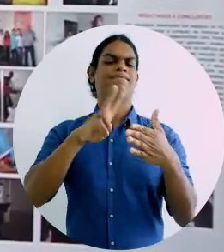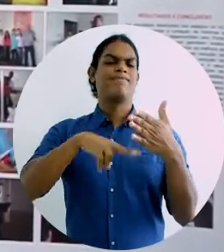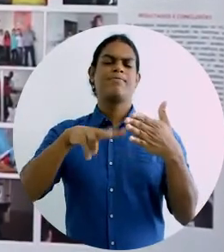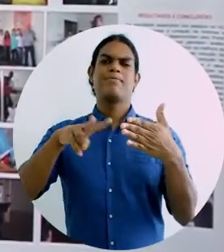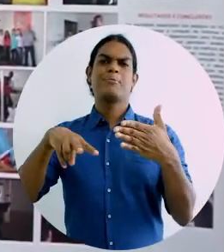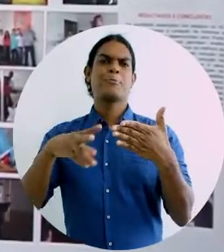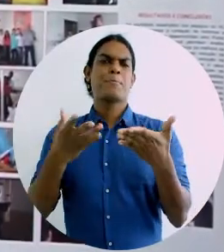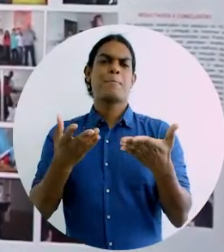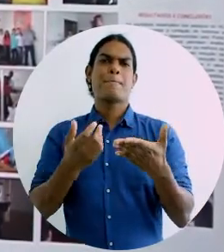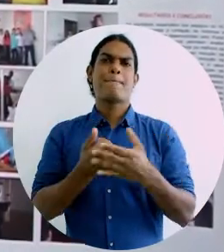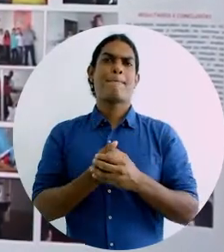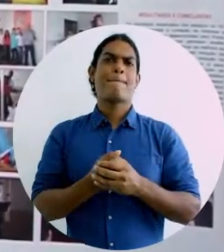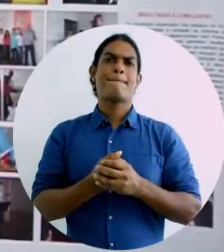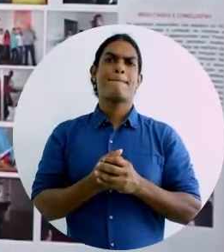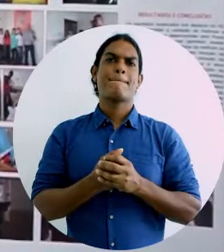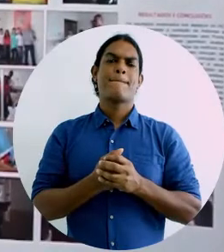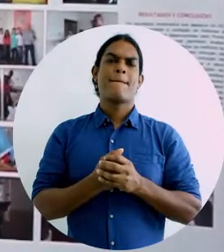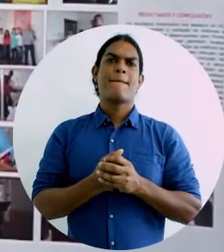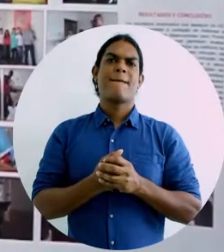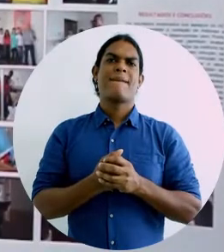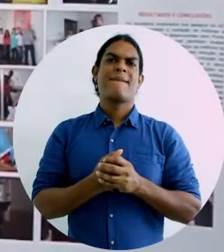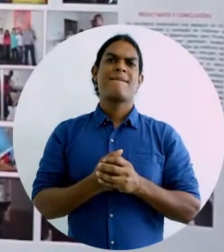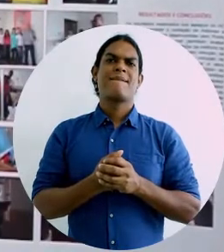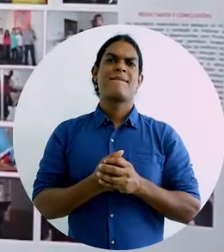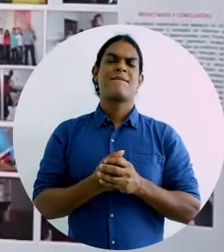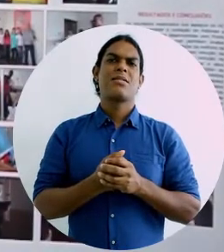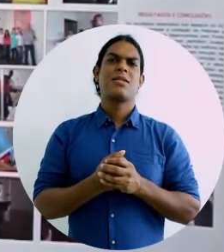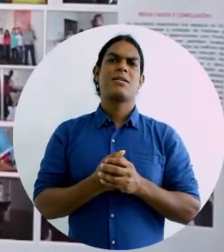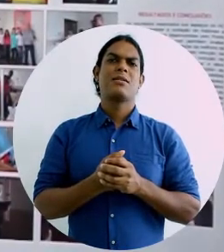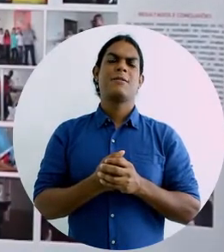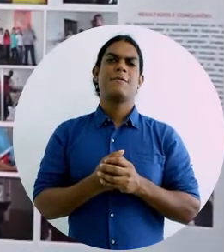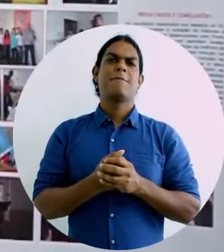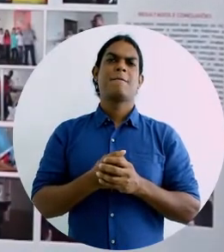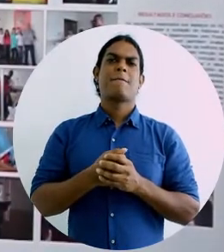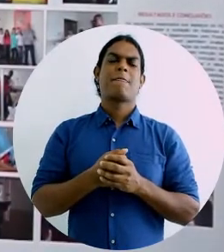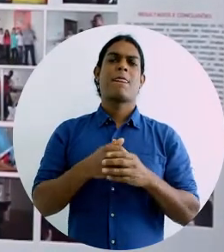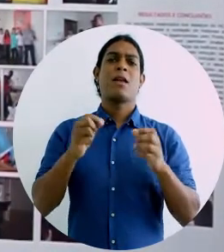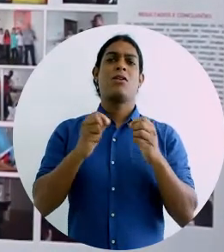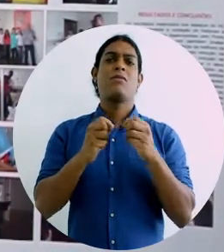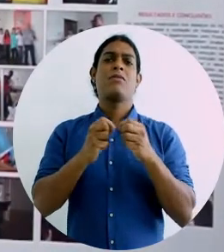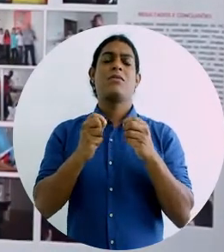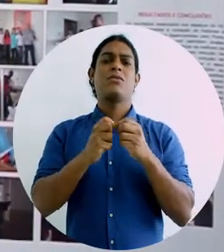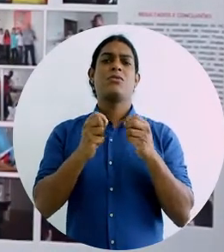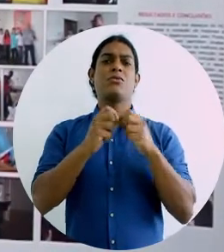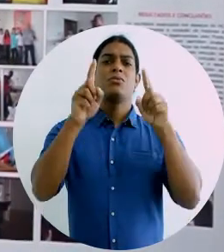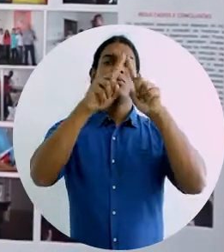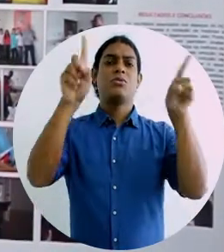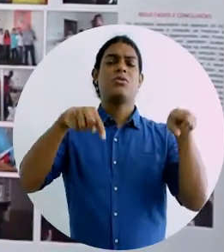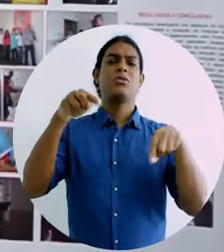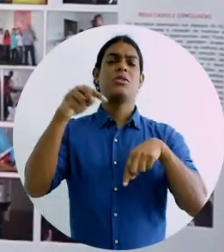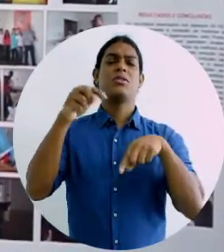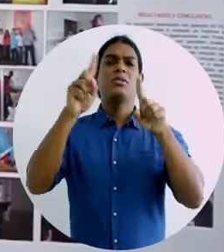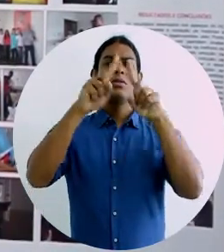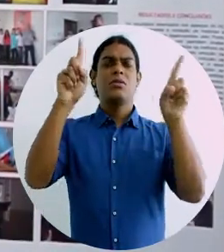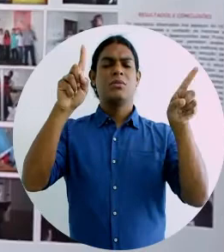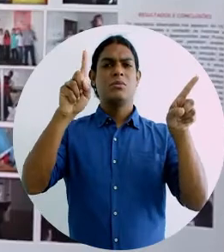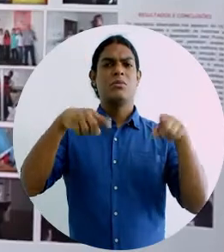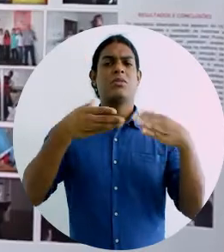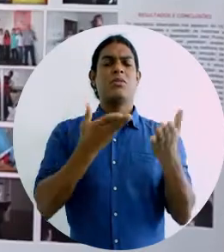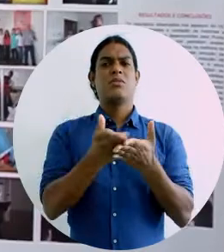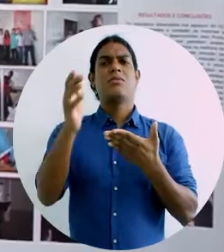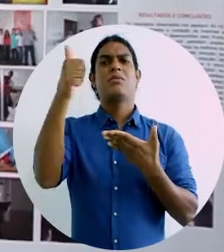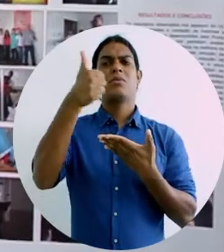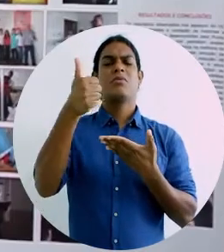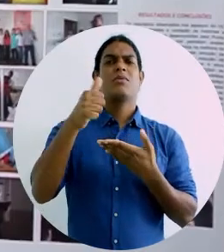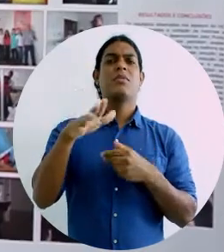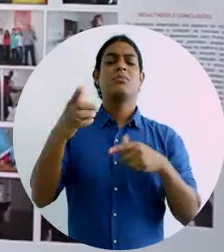para o Ministério da Cultura e esse projeto foi contemplado. Então, tornando-se assim, esse espaço se tornou um ponto